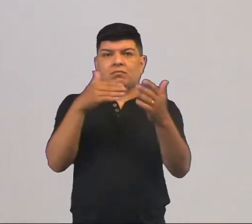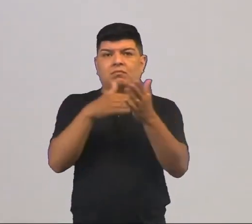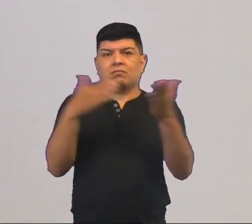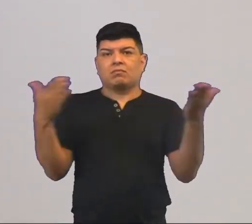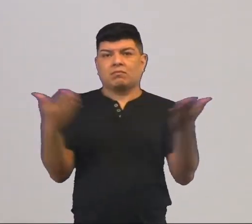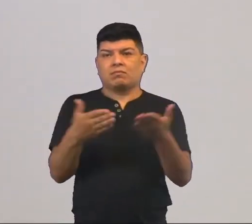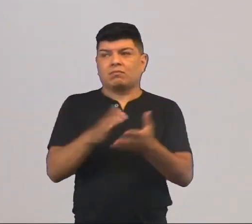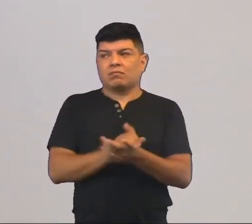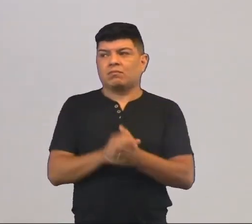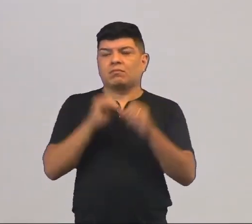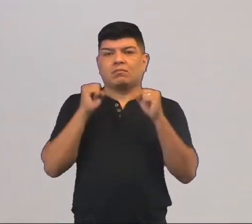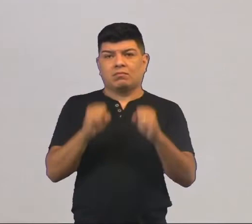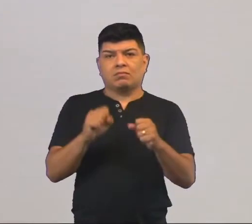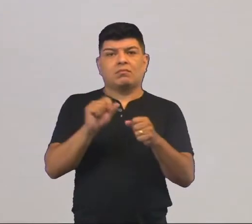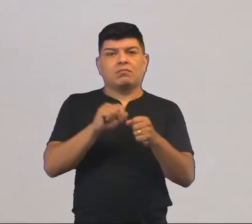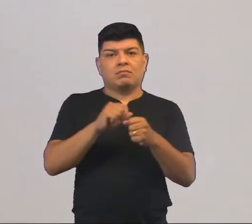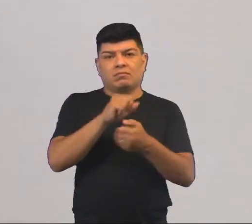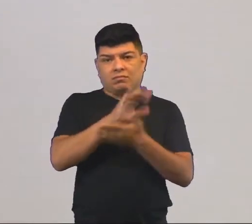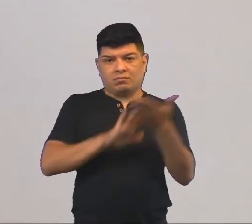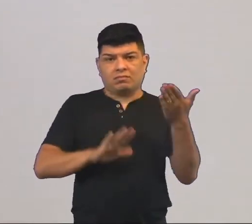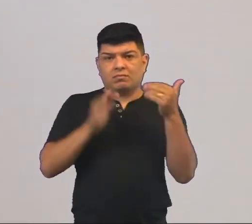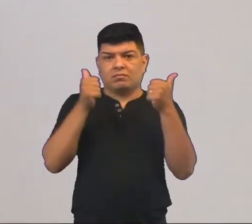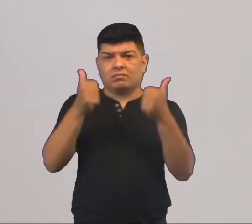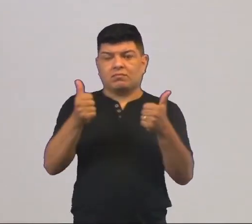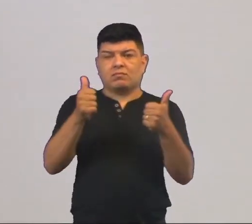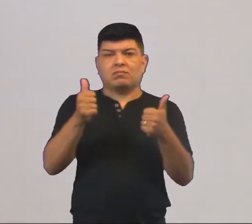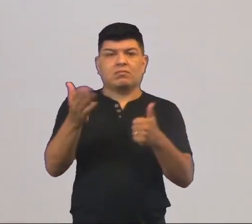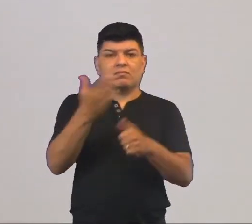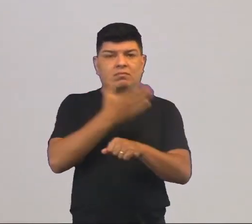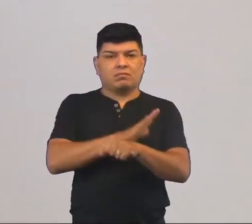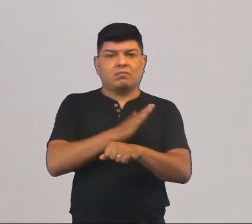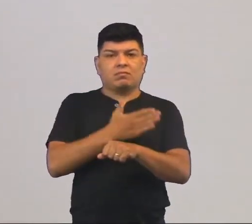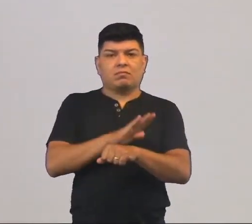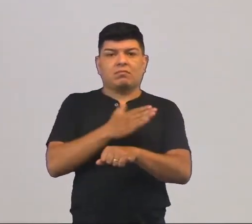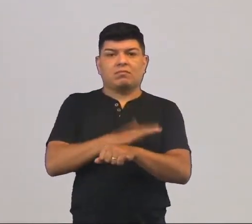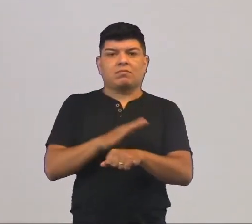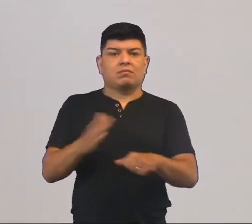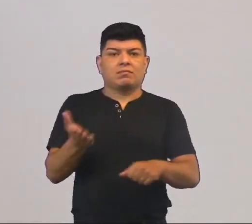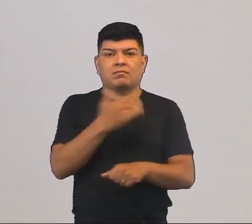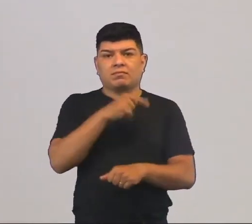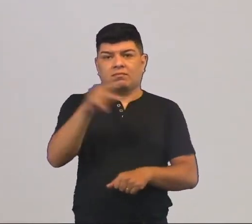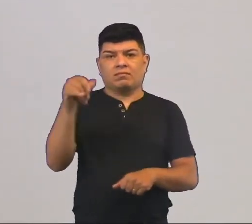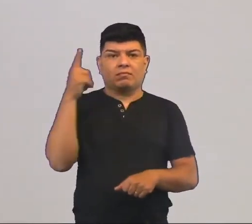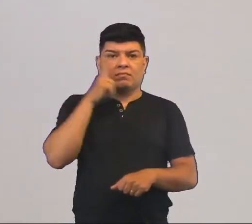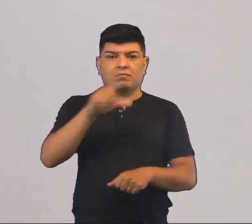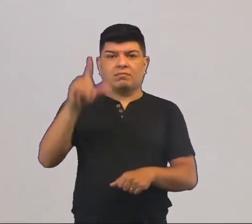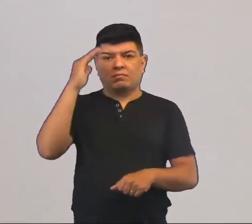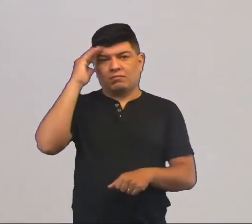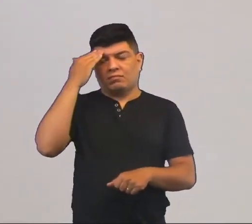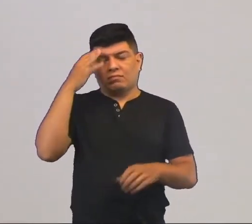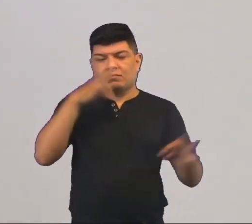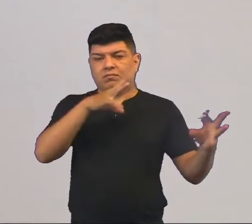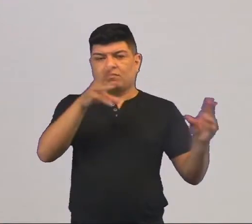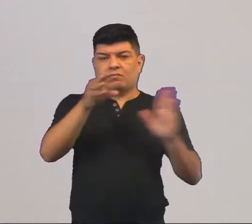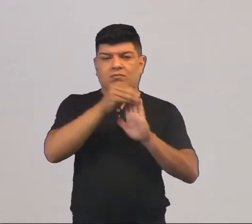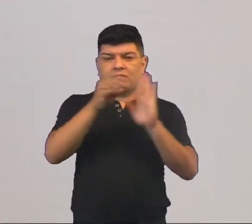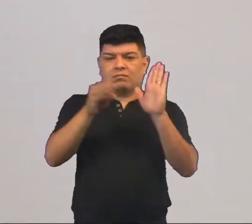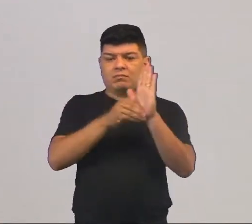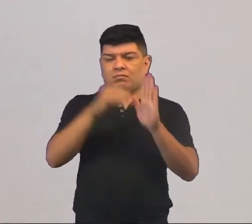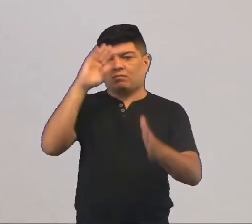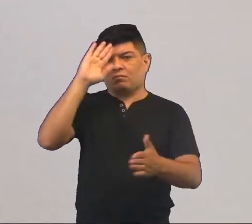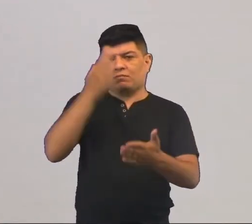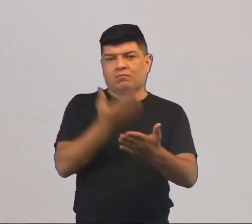aqui? Podemos agora ir para nossas questões? Vamos praticar nossas questões. Vamos ver se você conseguiu entender o conteúdo.